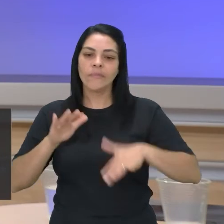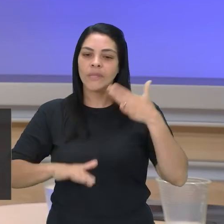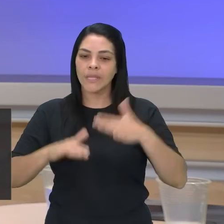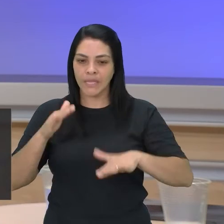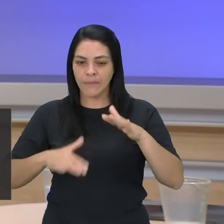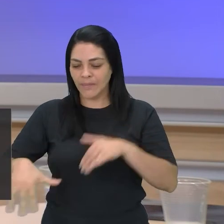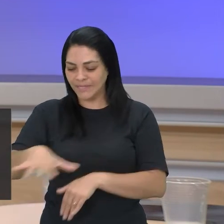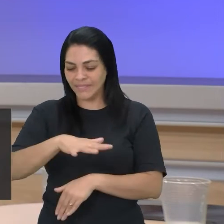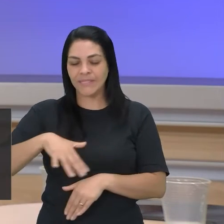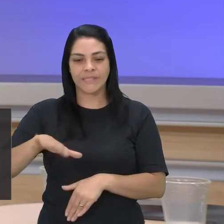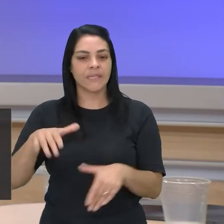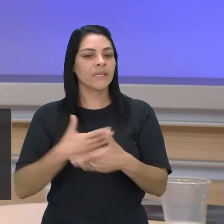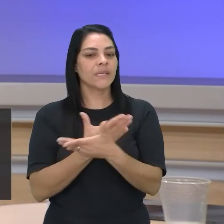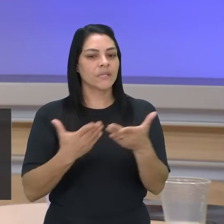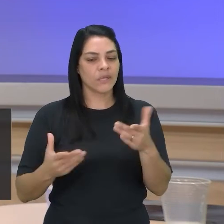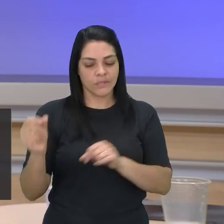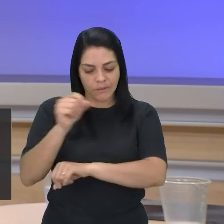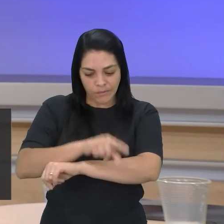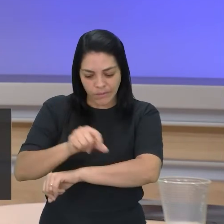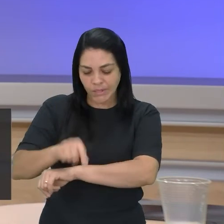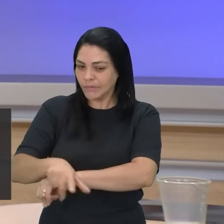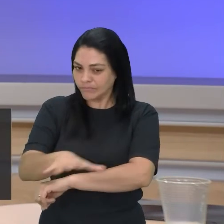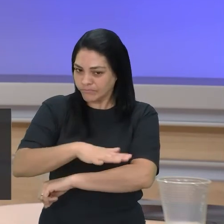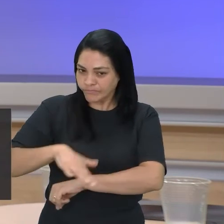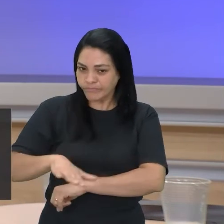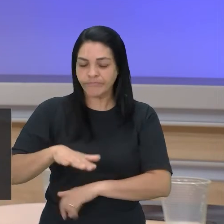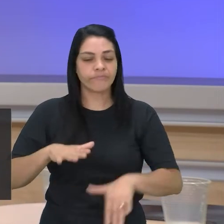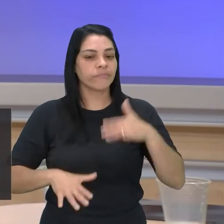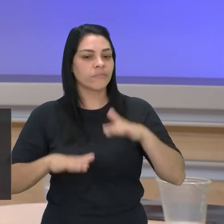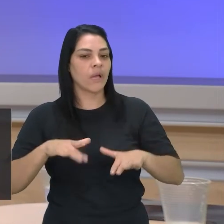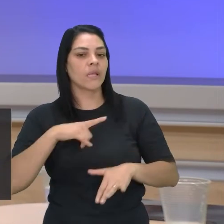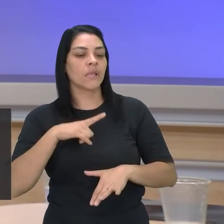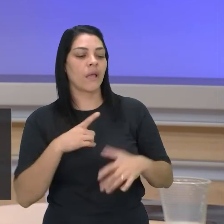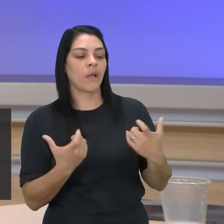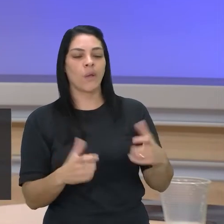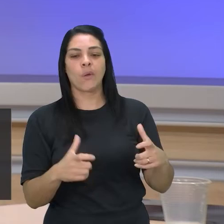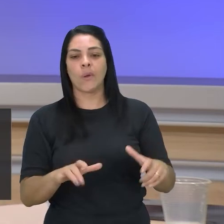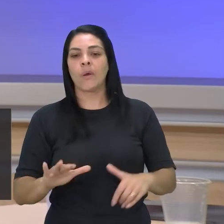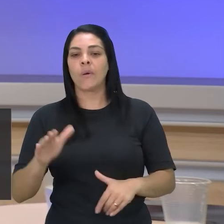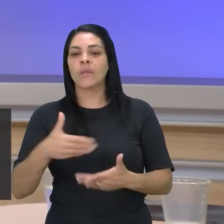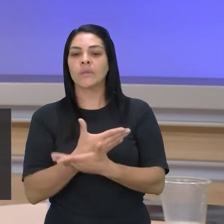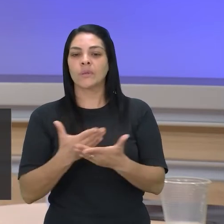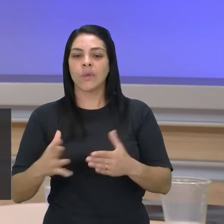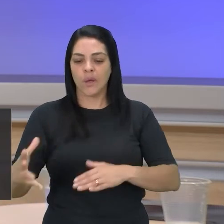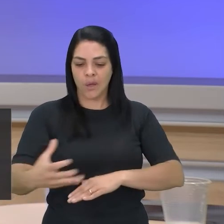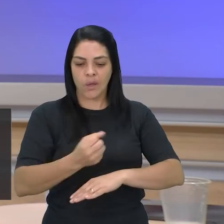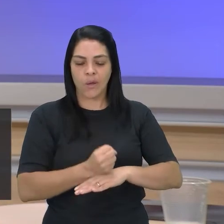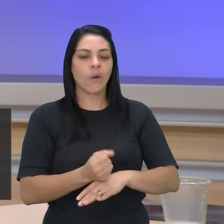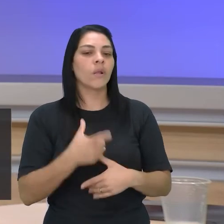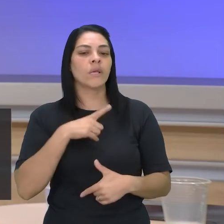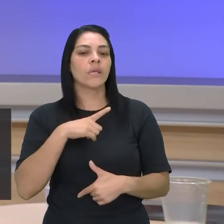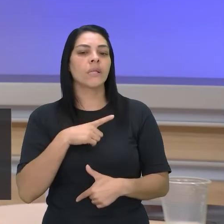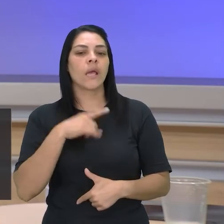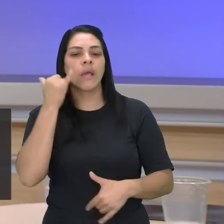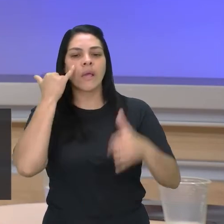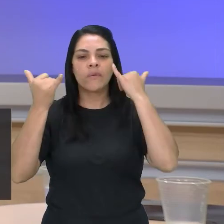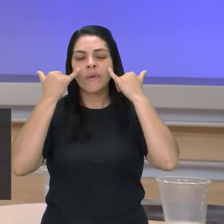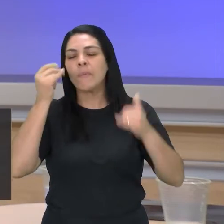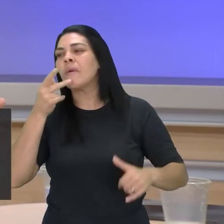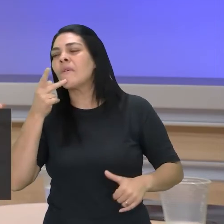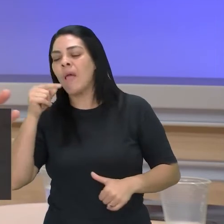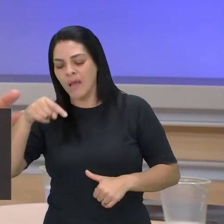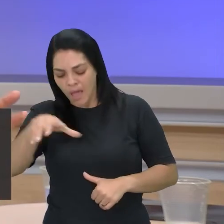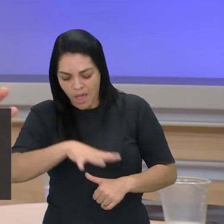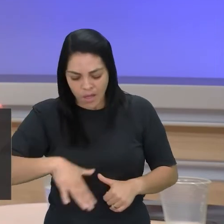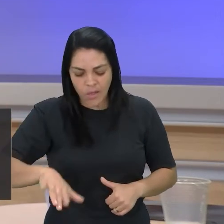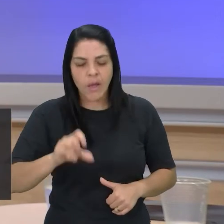da região em que nós estamos plantando, né? Tem lugar que quando a gente colhe o depoimento, eles falam assim, que era um lugar que tinha